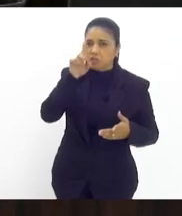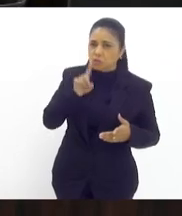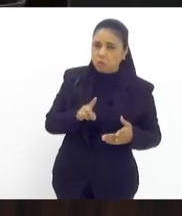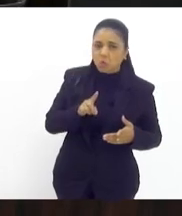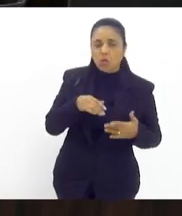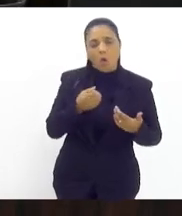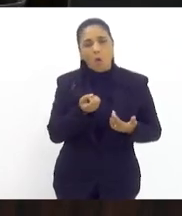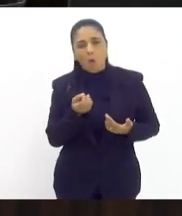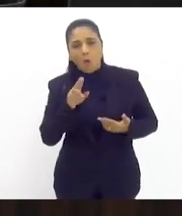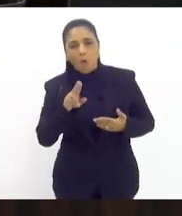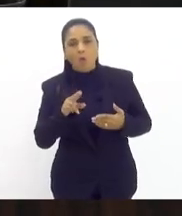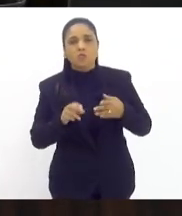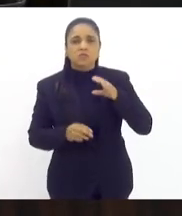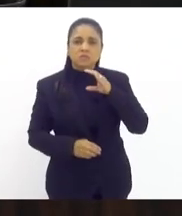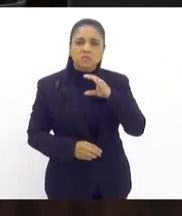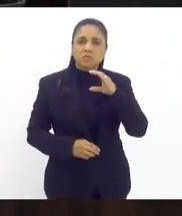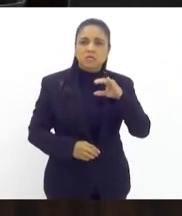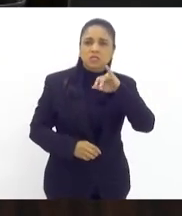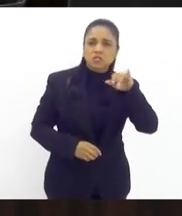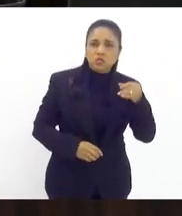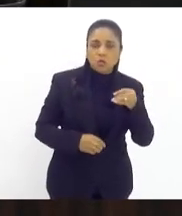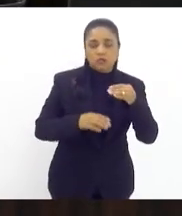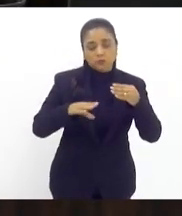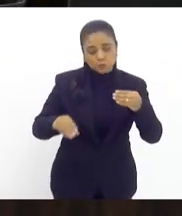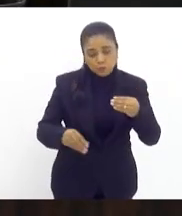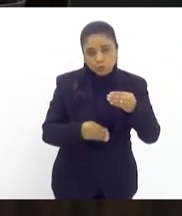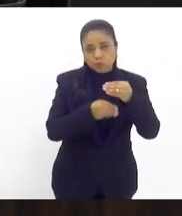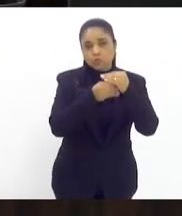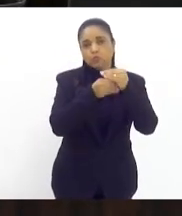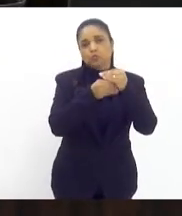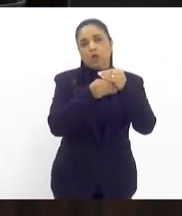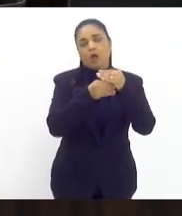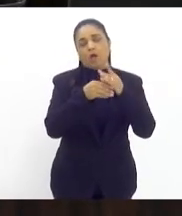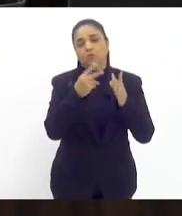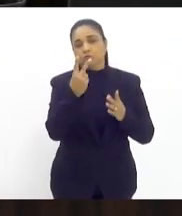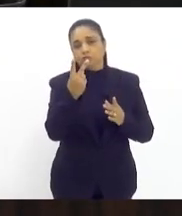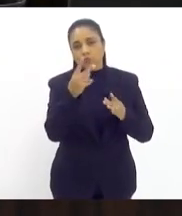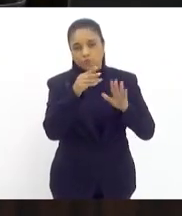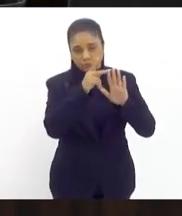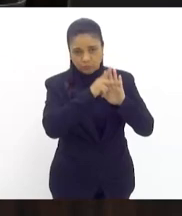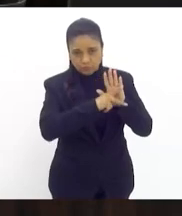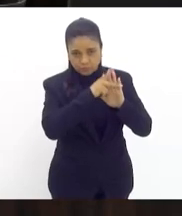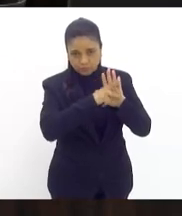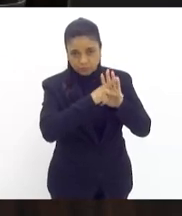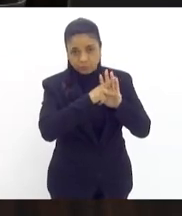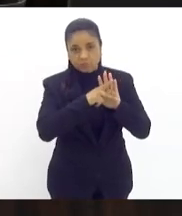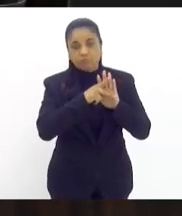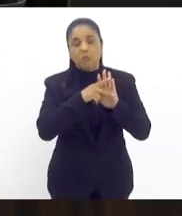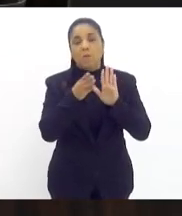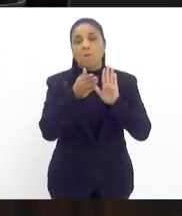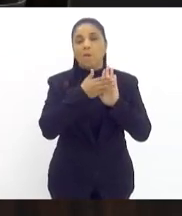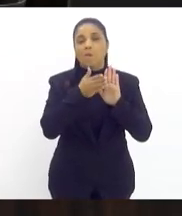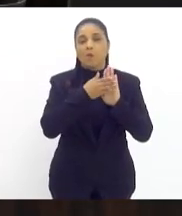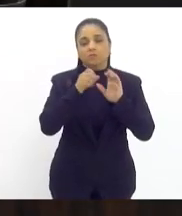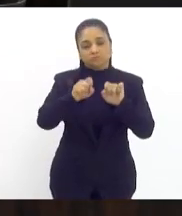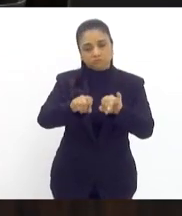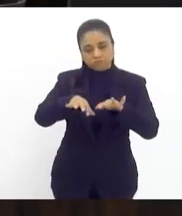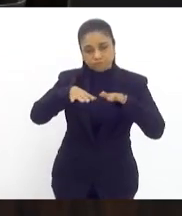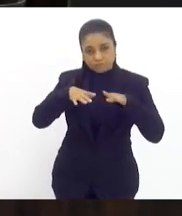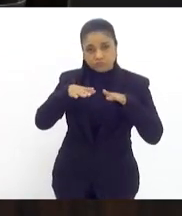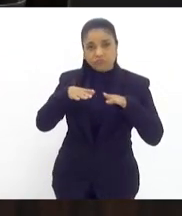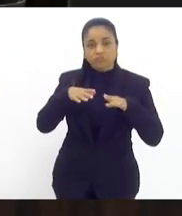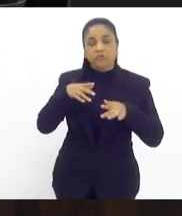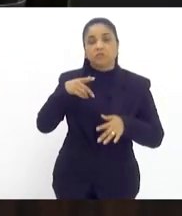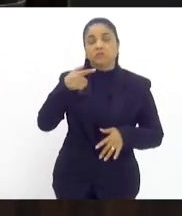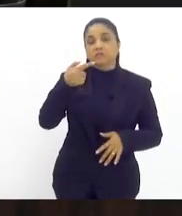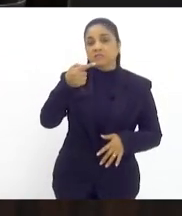CCJ juntar todos os projetos e fazer uma proposta de autoria desta casa com um conjunto dos 70 deputados que eu